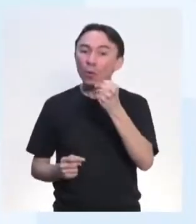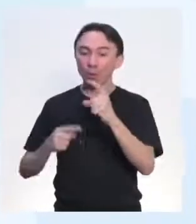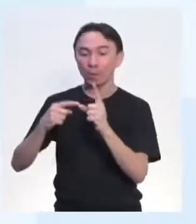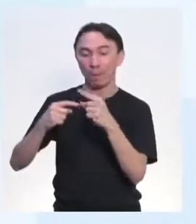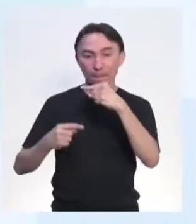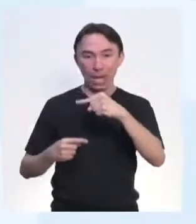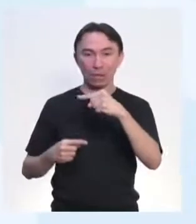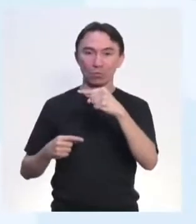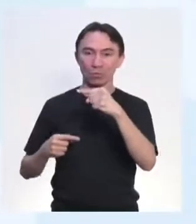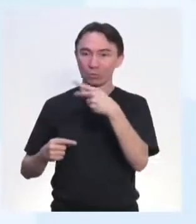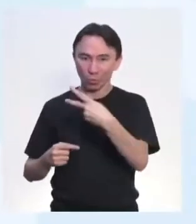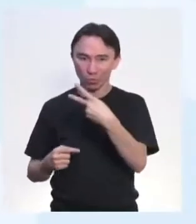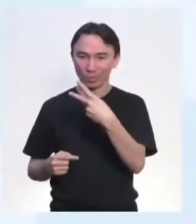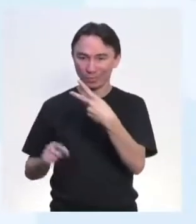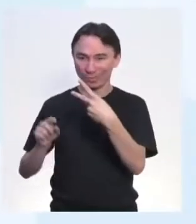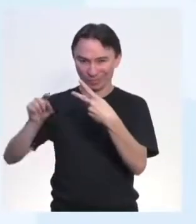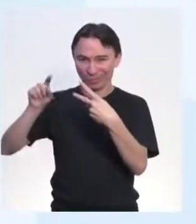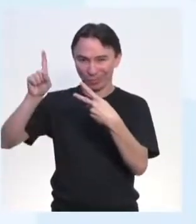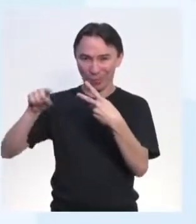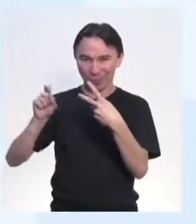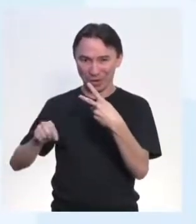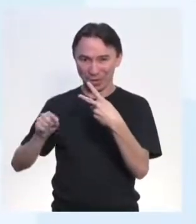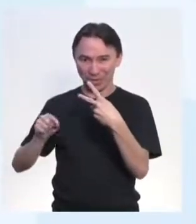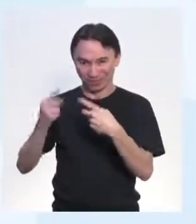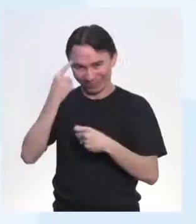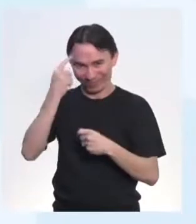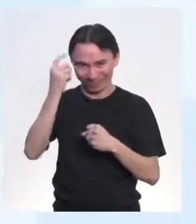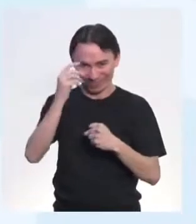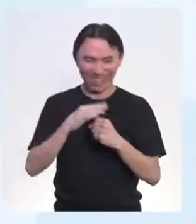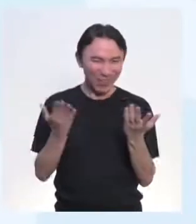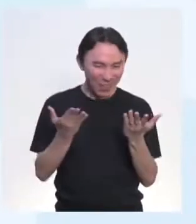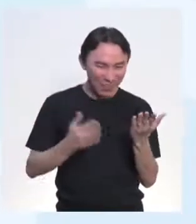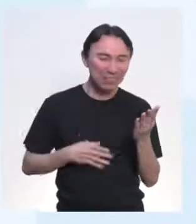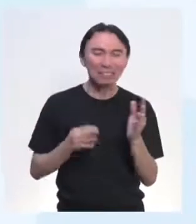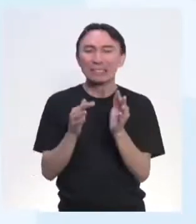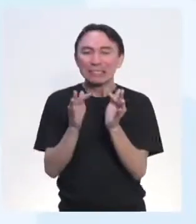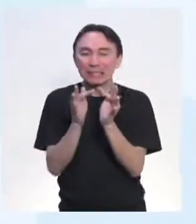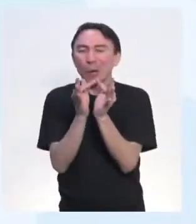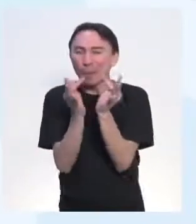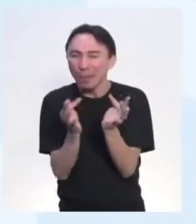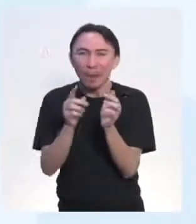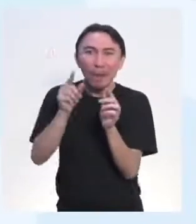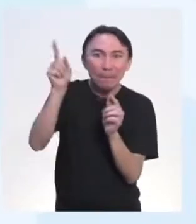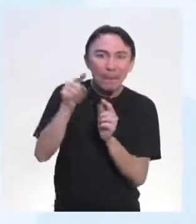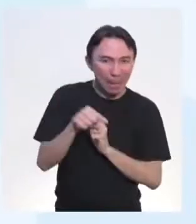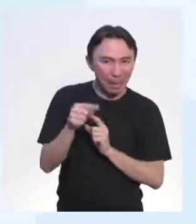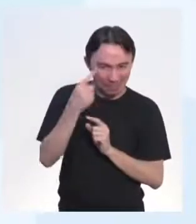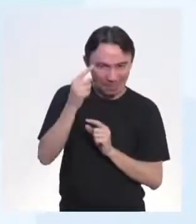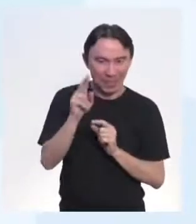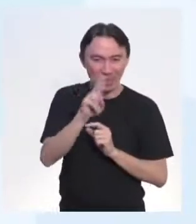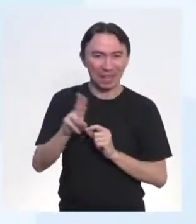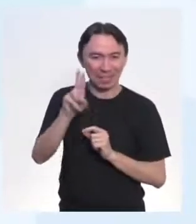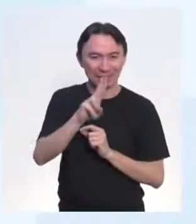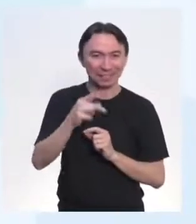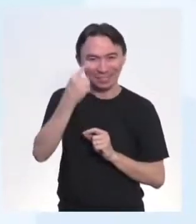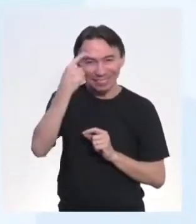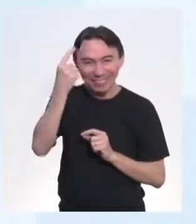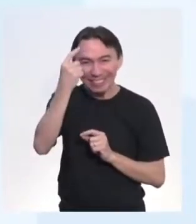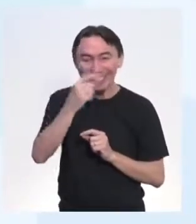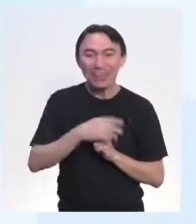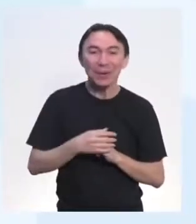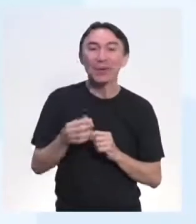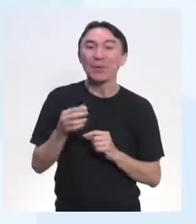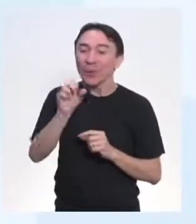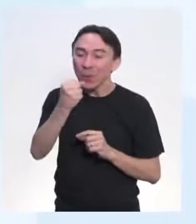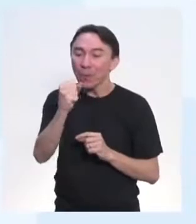fatorial. Vou usar a simplificação. Lembrando que como 8 menos 2 dá 6, e 6 fatorial é